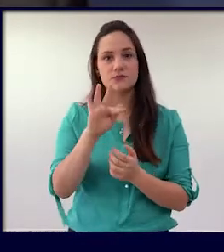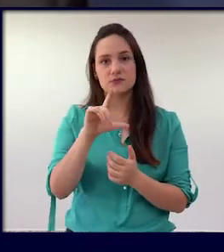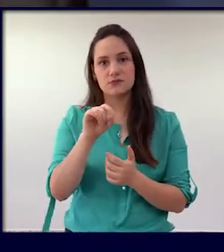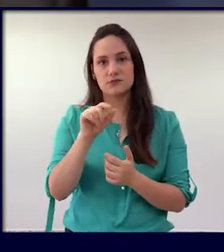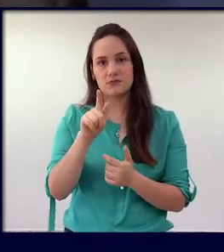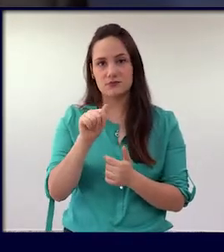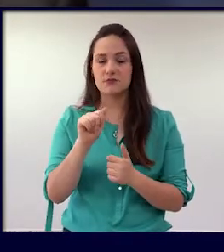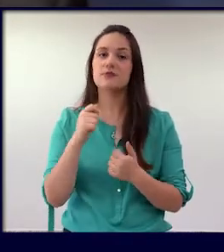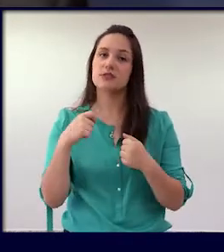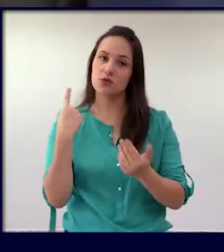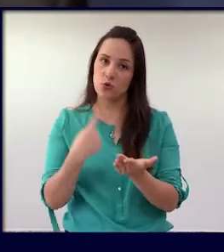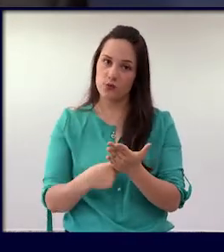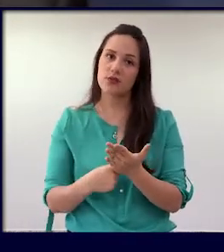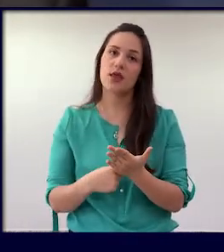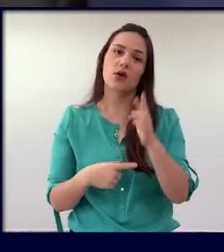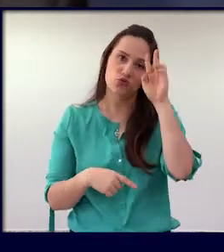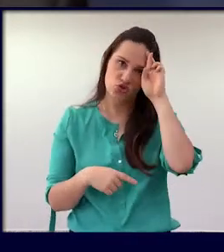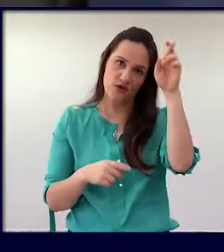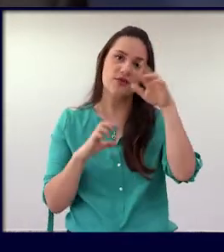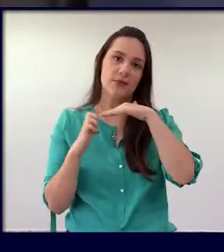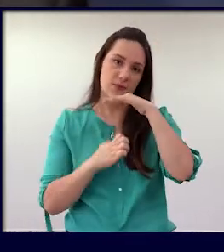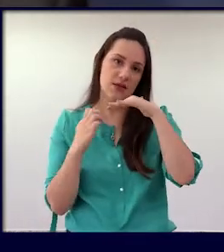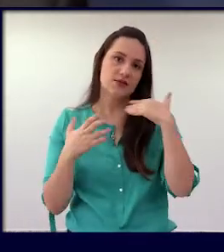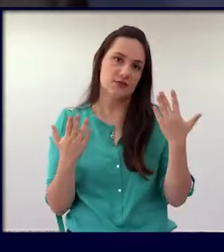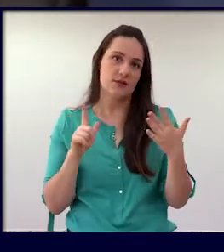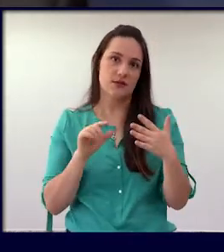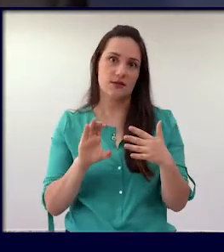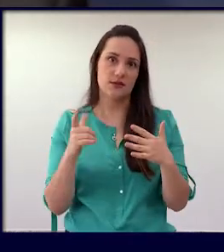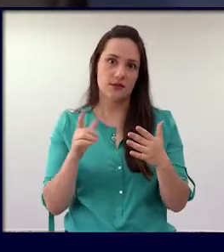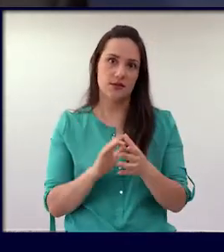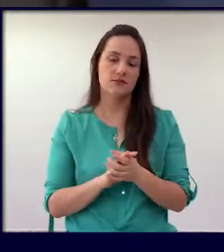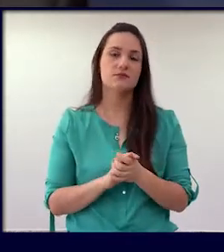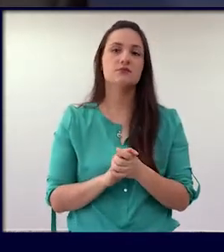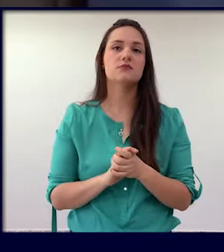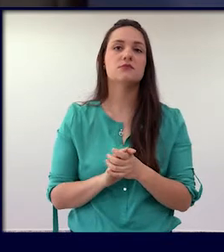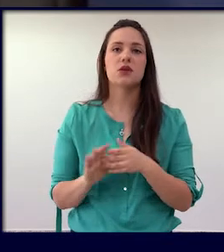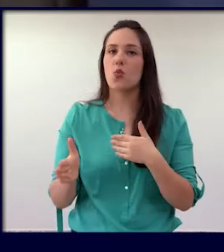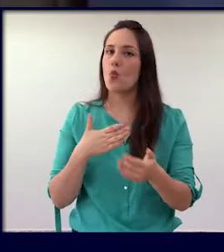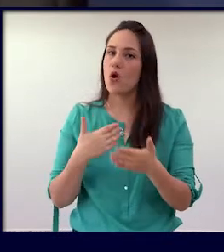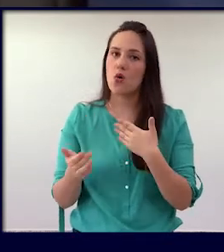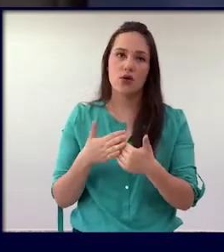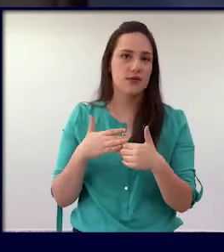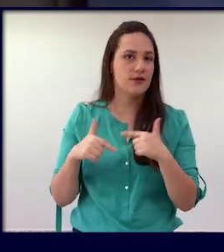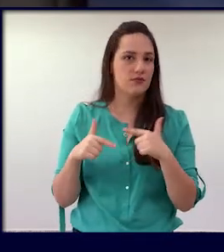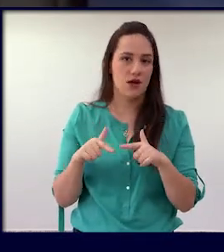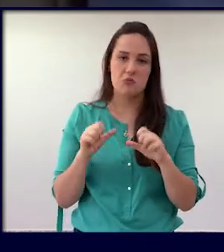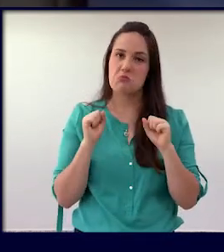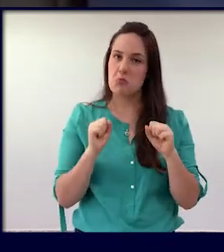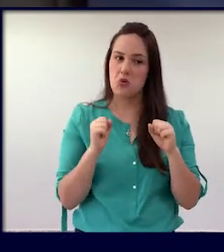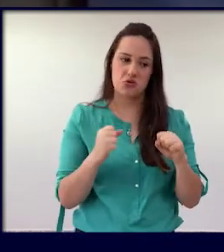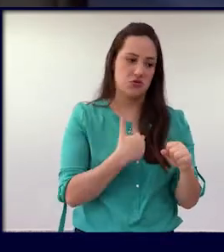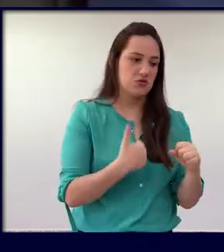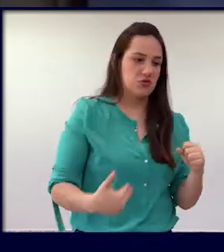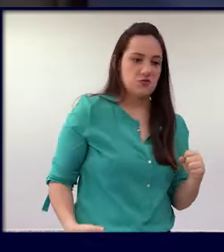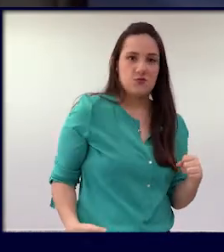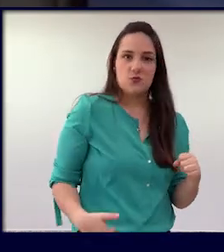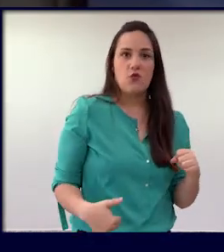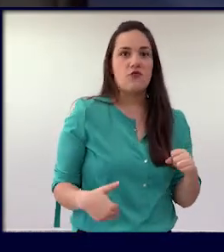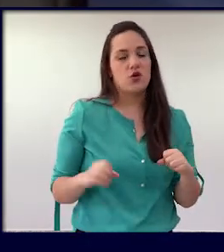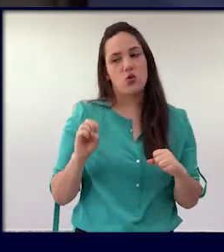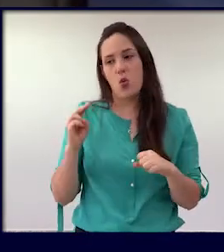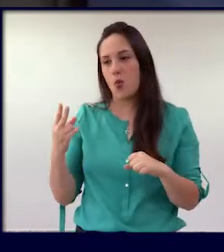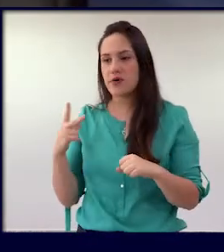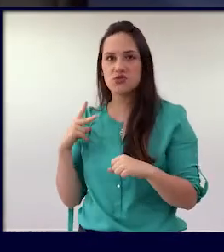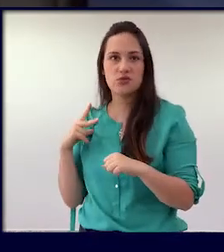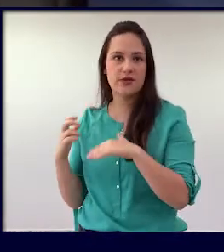futuramente. Essa folga ela tem que ser combinada depois com o empregador. Essa folga é válida para todos os vínculos de trabalho, sejam serviços